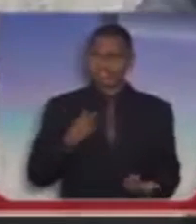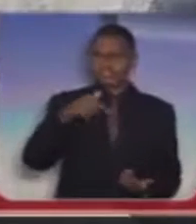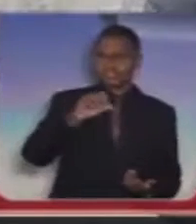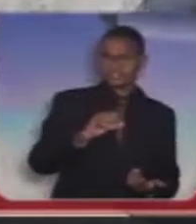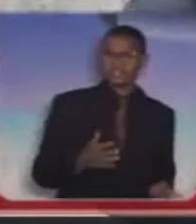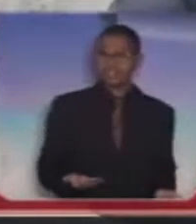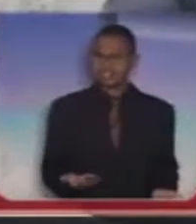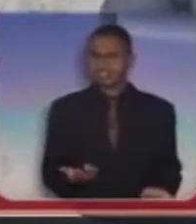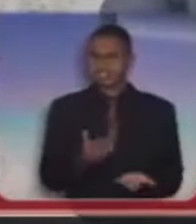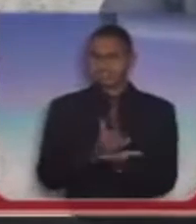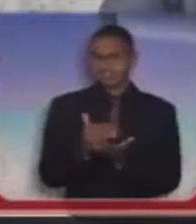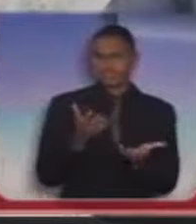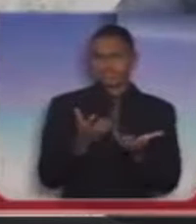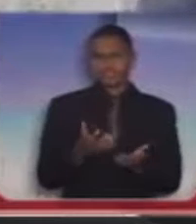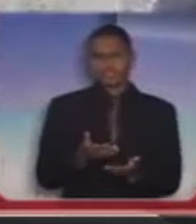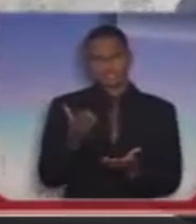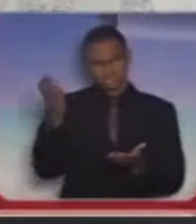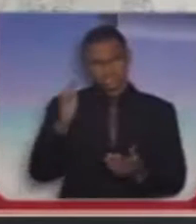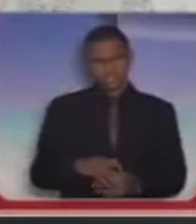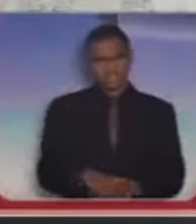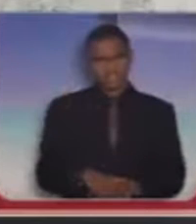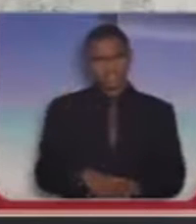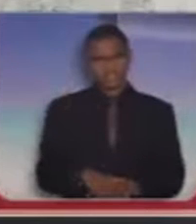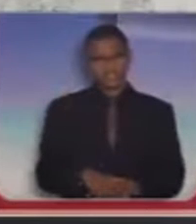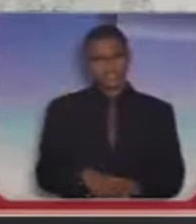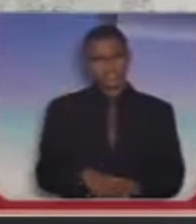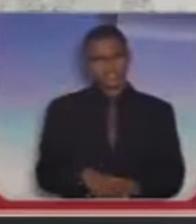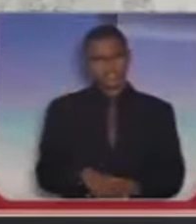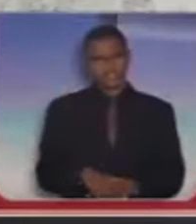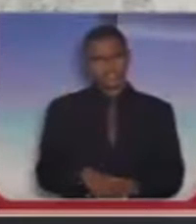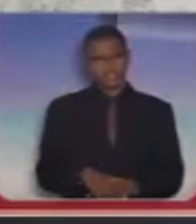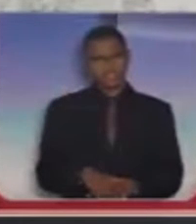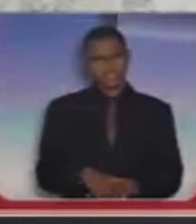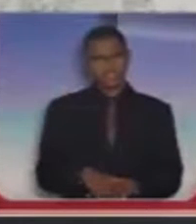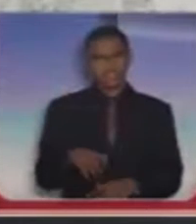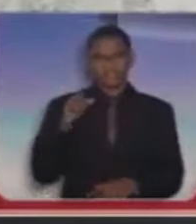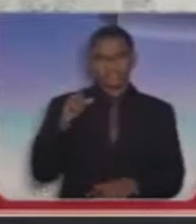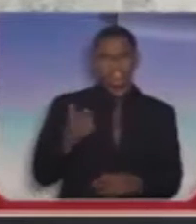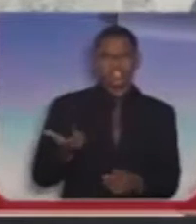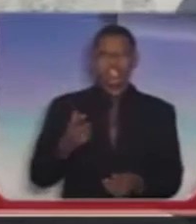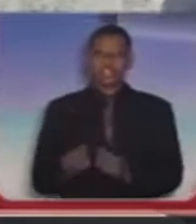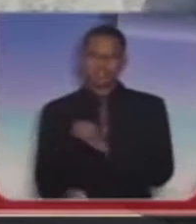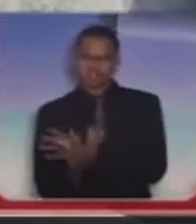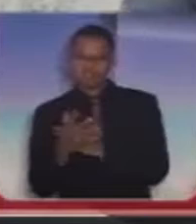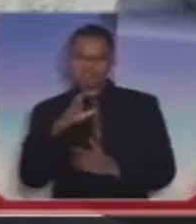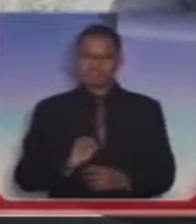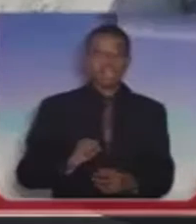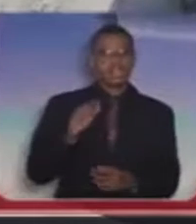proposta original desse aí que o receptor de propina da